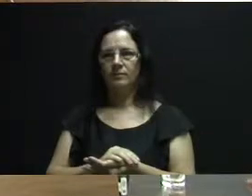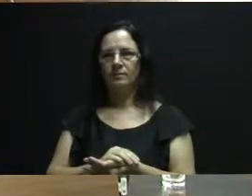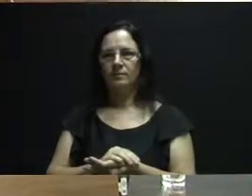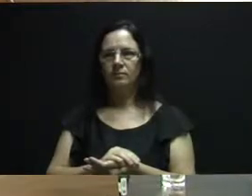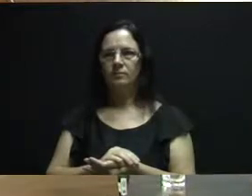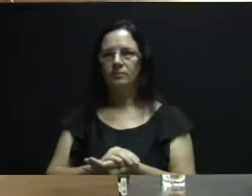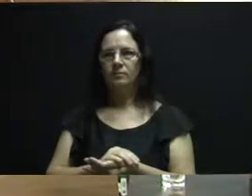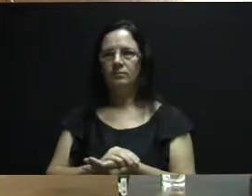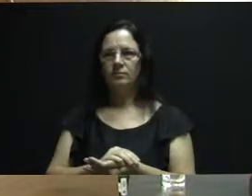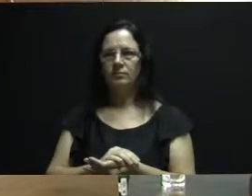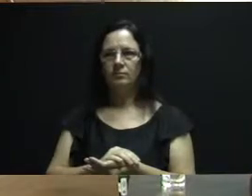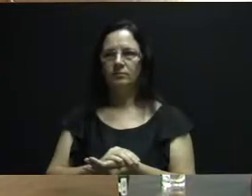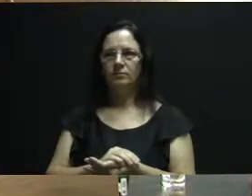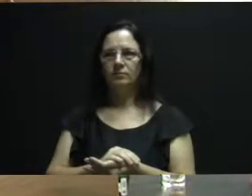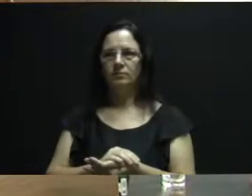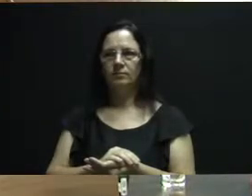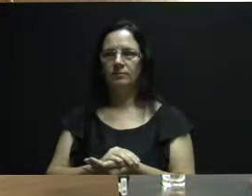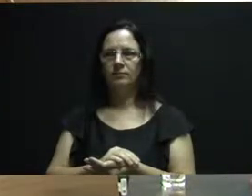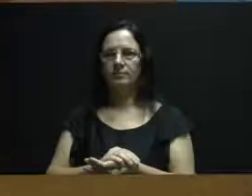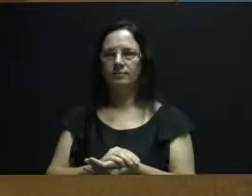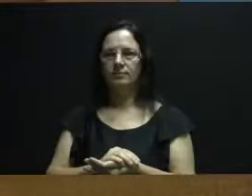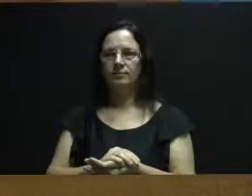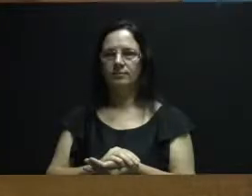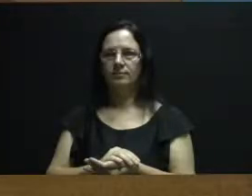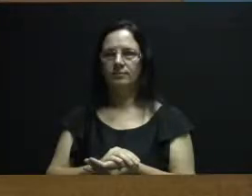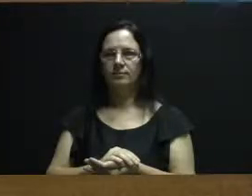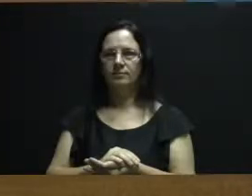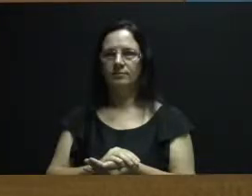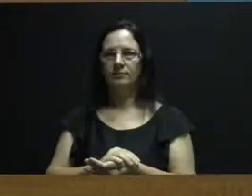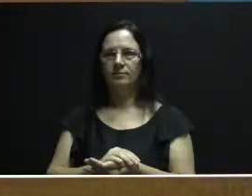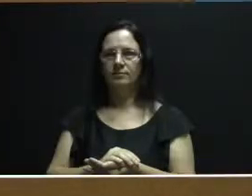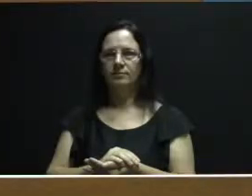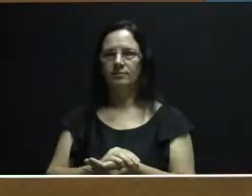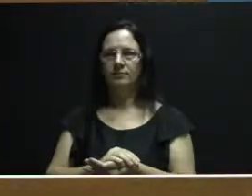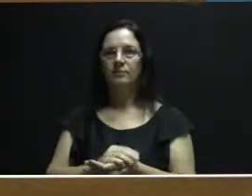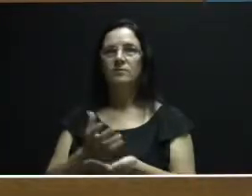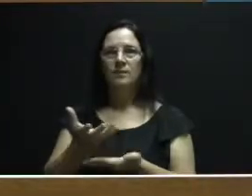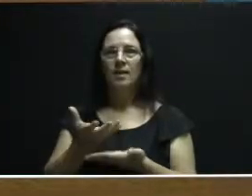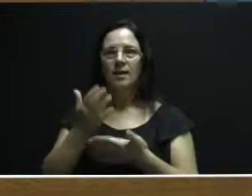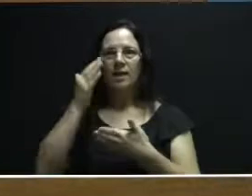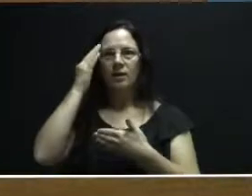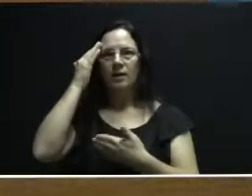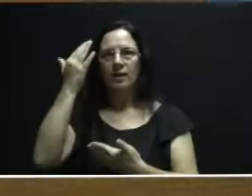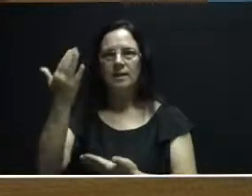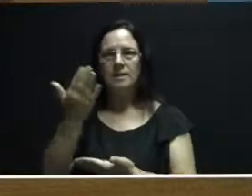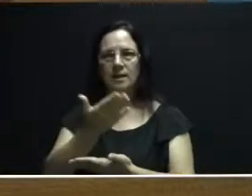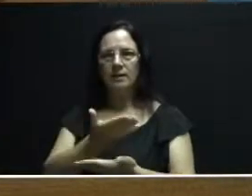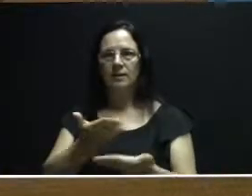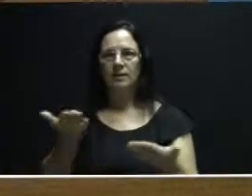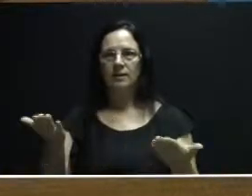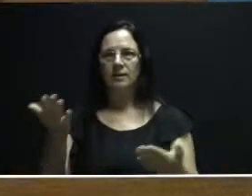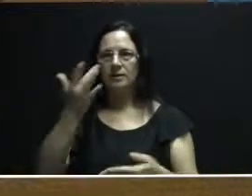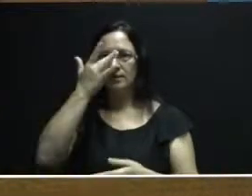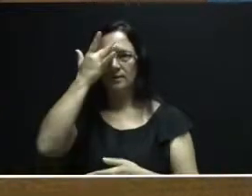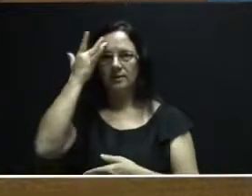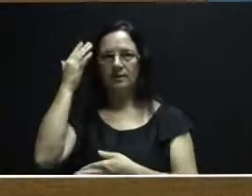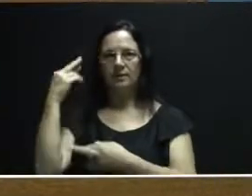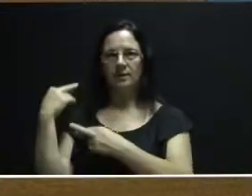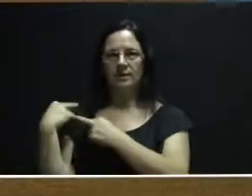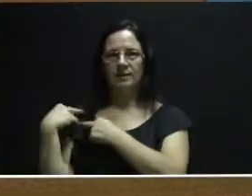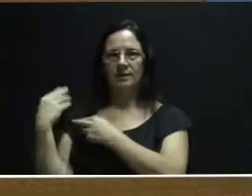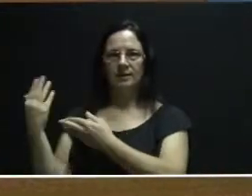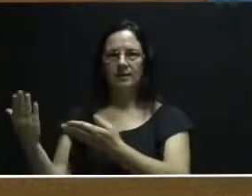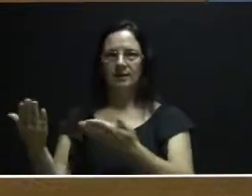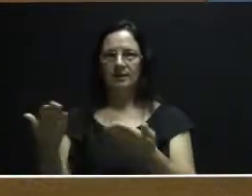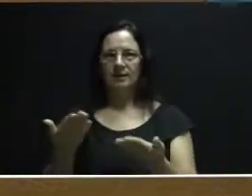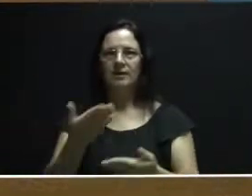O friozinho na barriga é eterno, não tem como, né? Quero agradecer a todos, todas as autoridades, quero